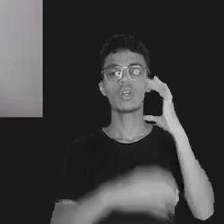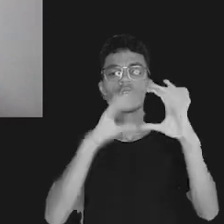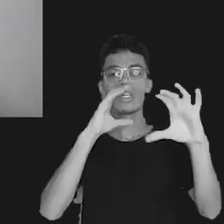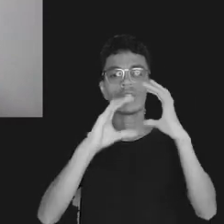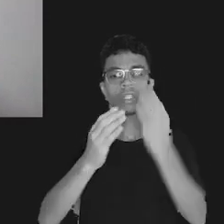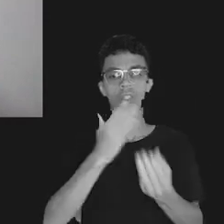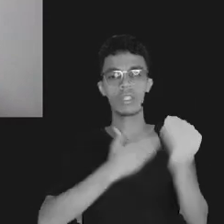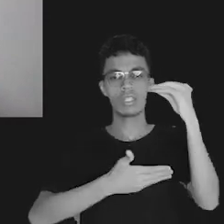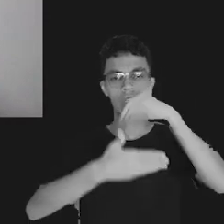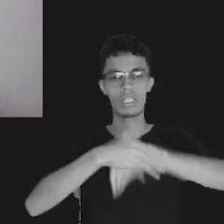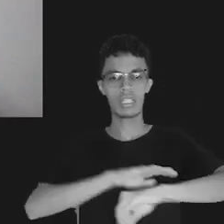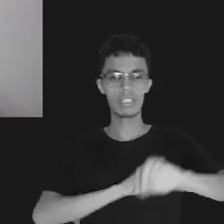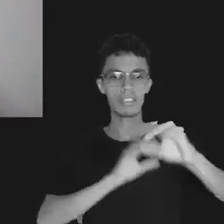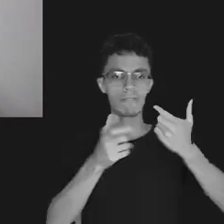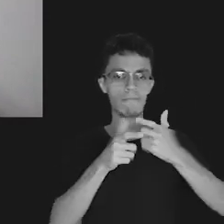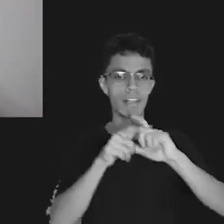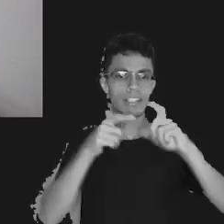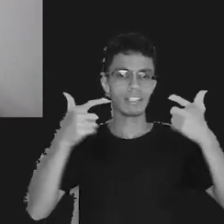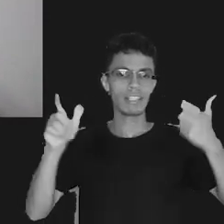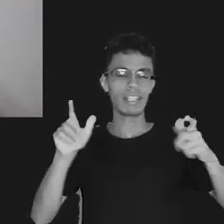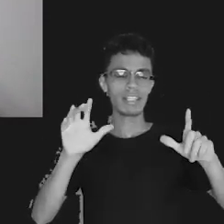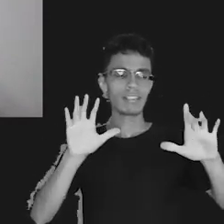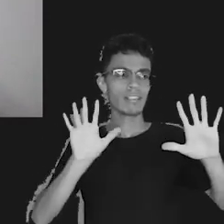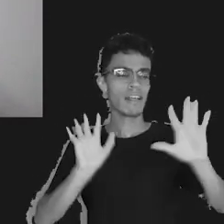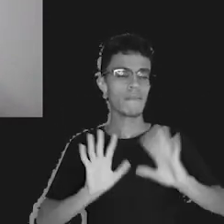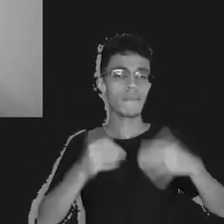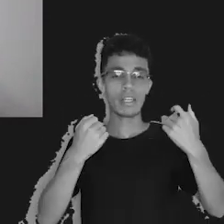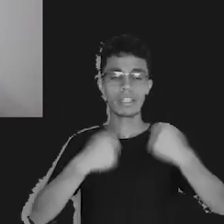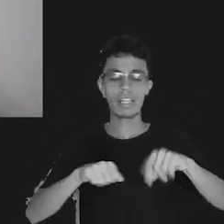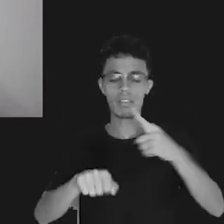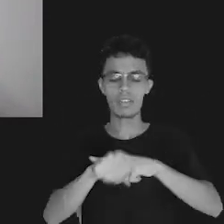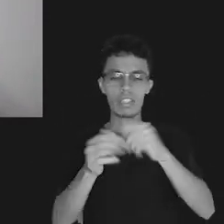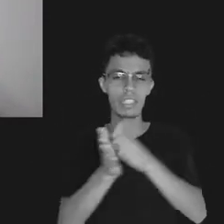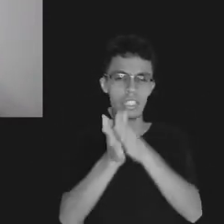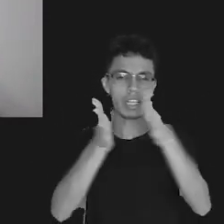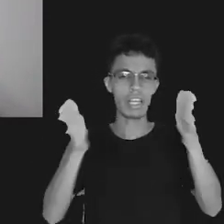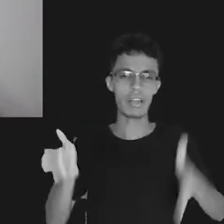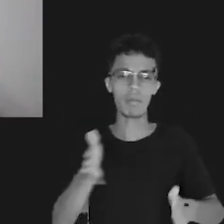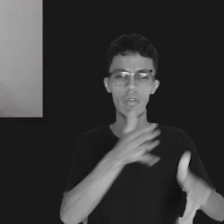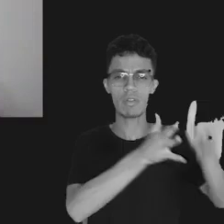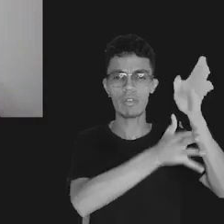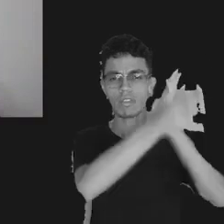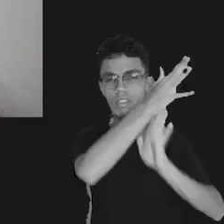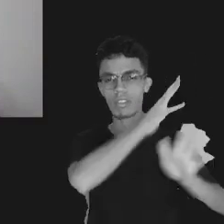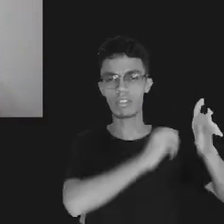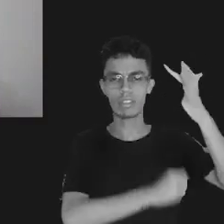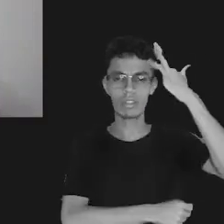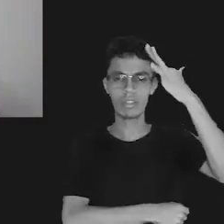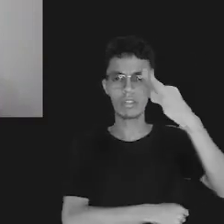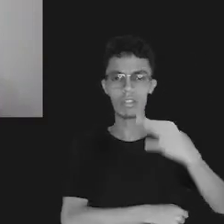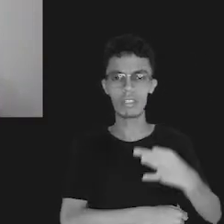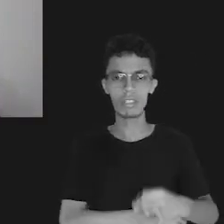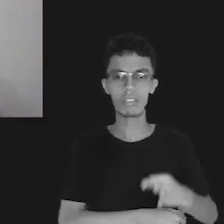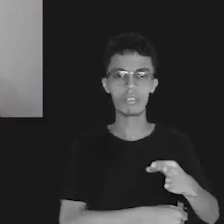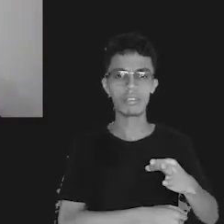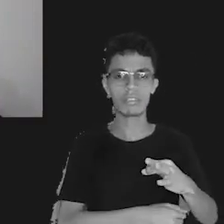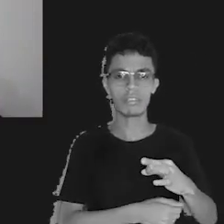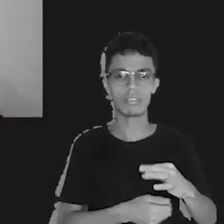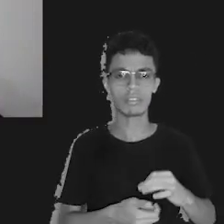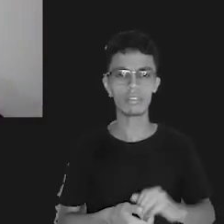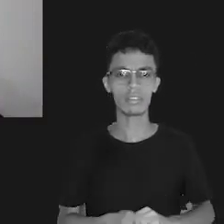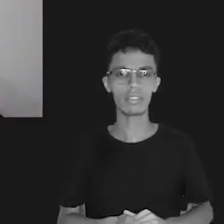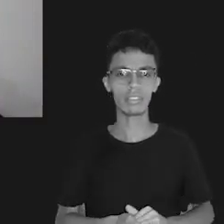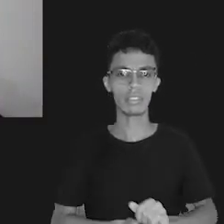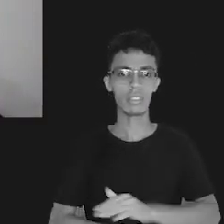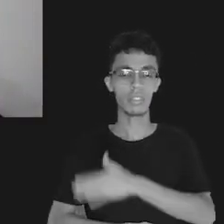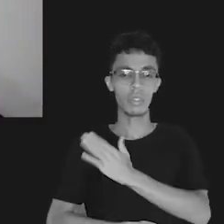dentro, imenso, tão largo que seria necessário muito tempo para que os ouvidos entendessem. Muito espaço para que o coração